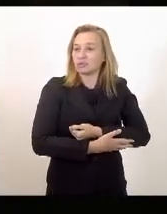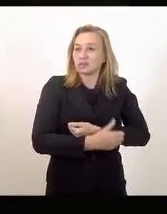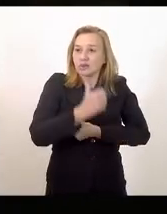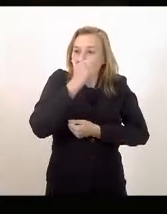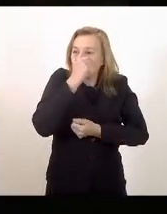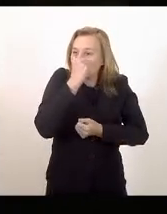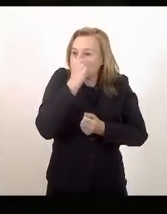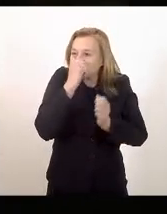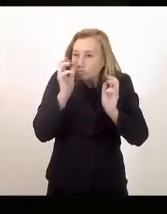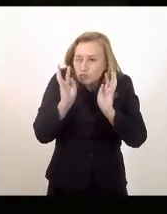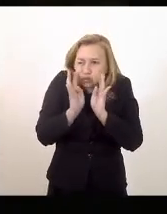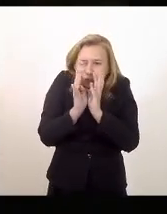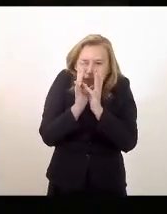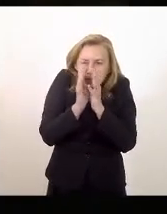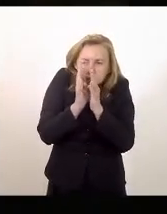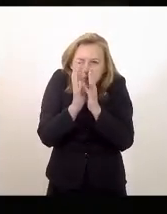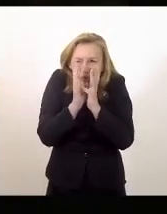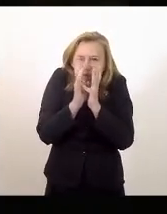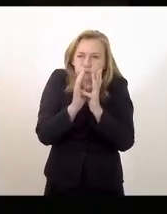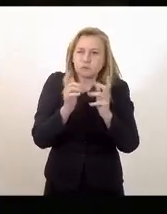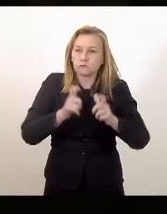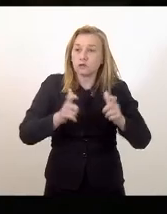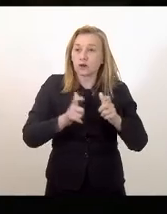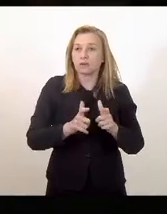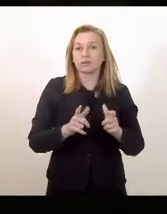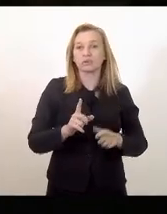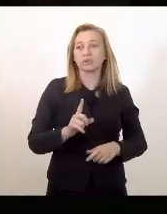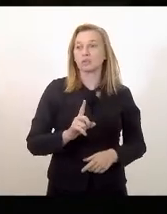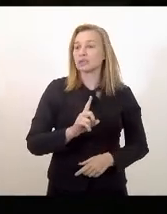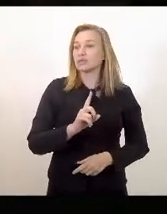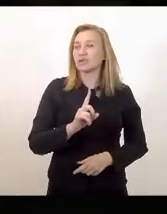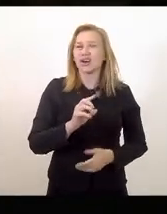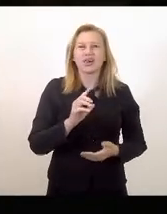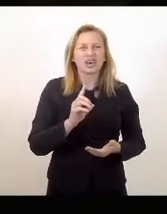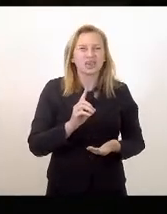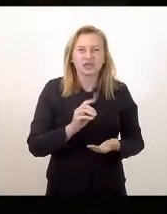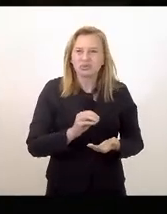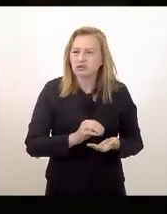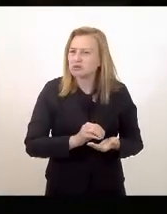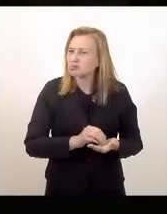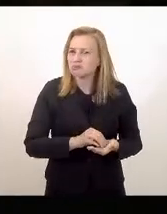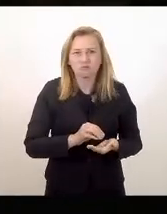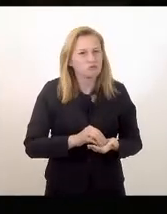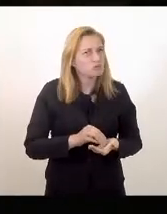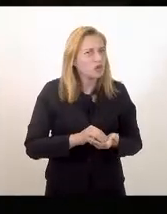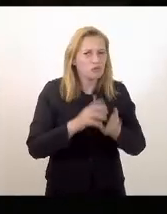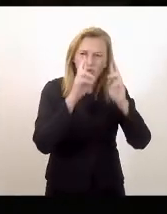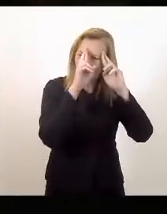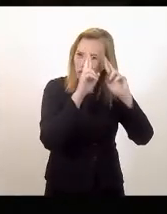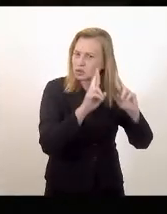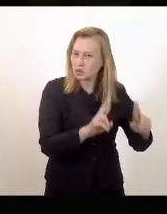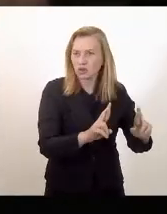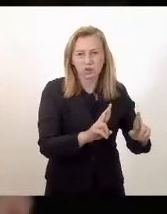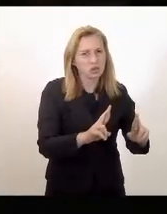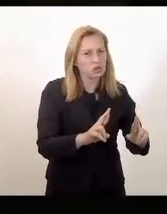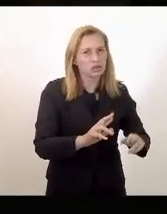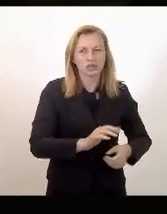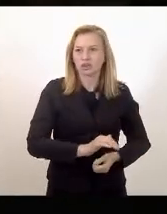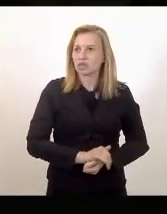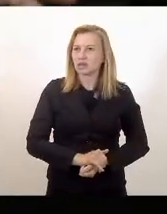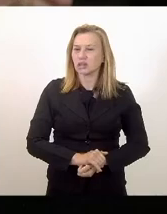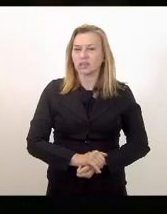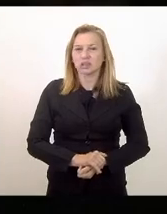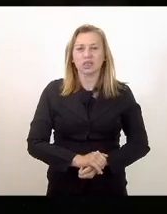Isto não é só desrespeito. Isto é cometimento